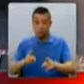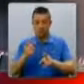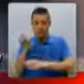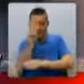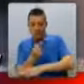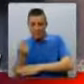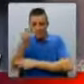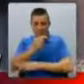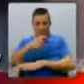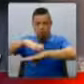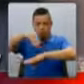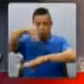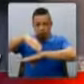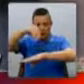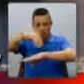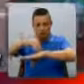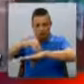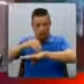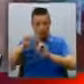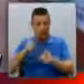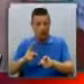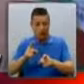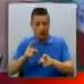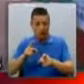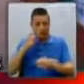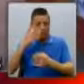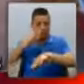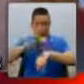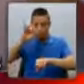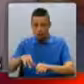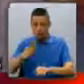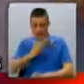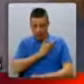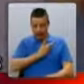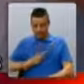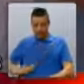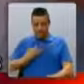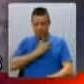desenhador sueco, o Lars Vilks, e por causa do embaixador